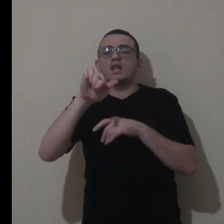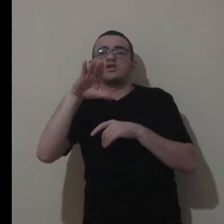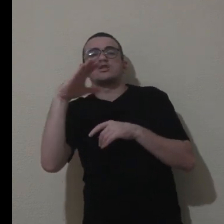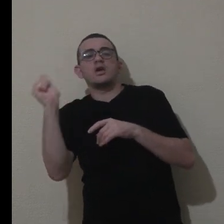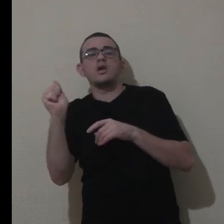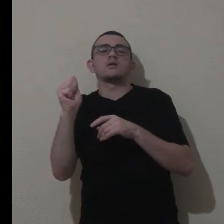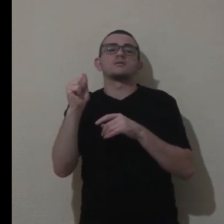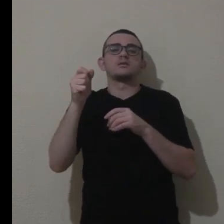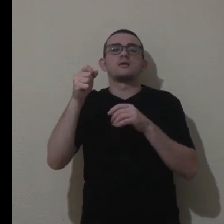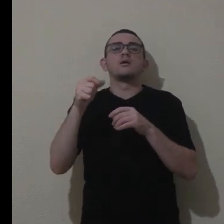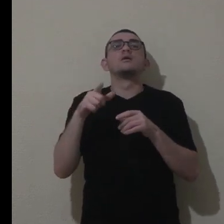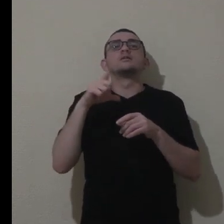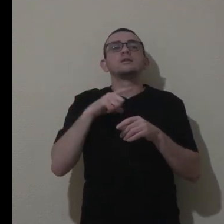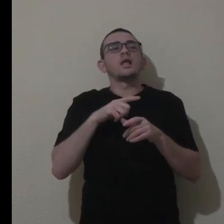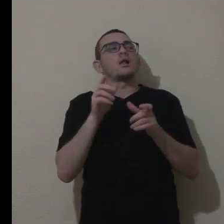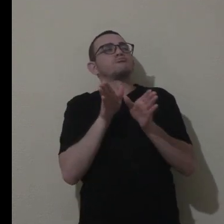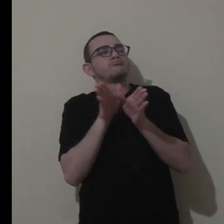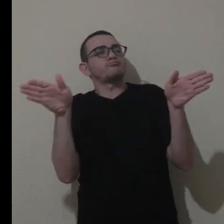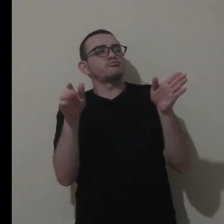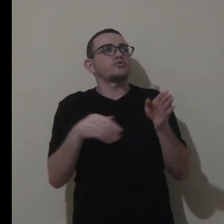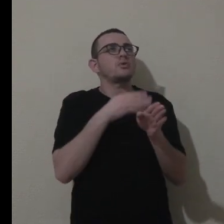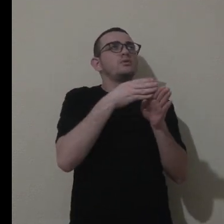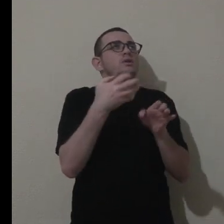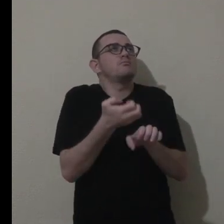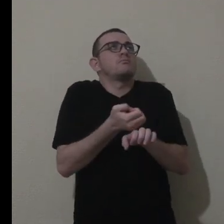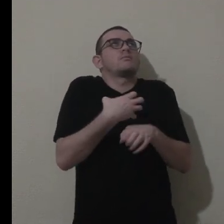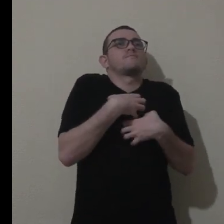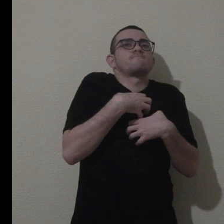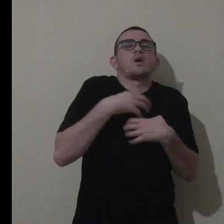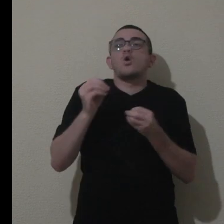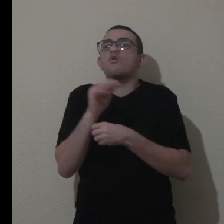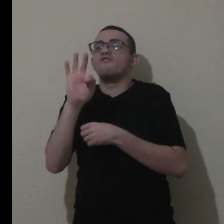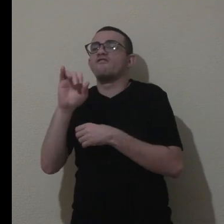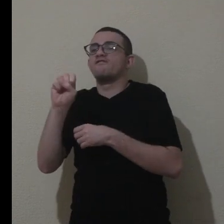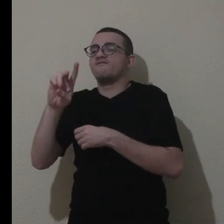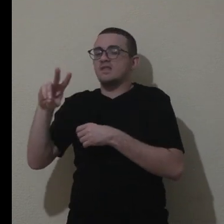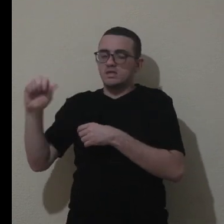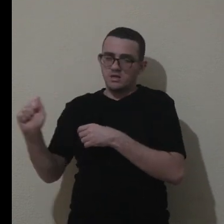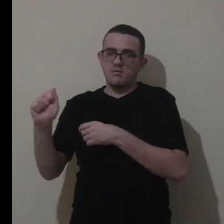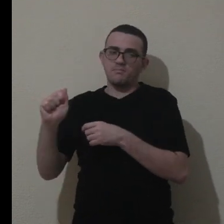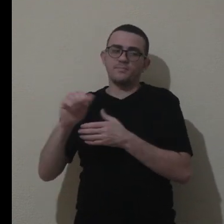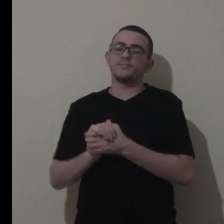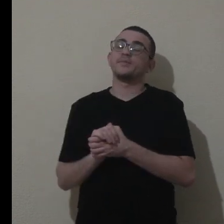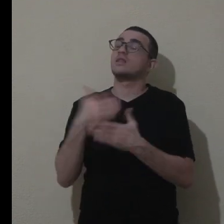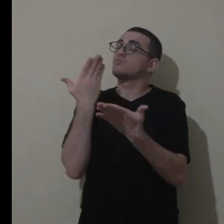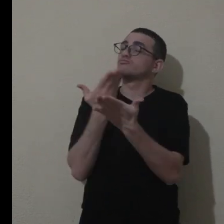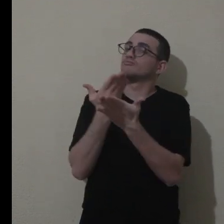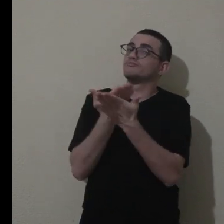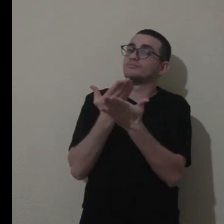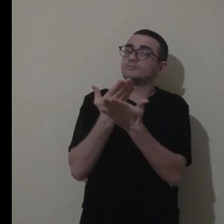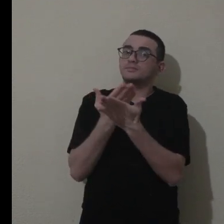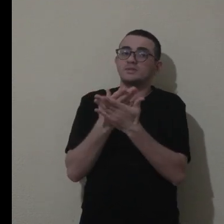2 áreas, que é a negligência em termos emocionais ou negligências físicas. Então, nesse